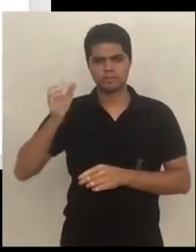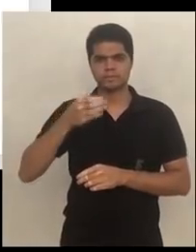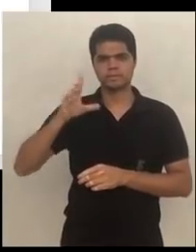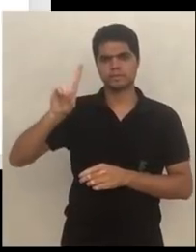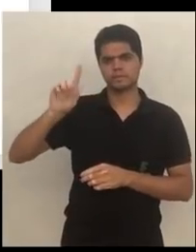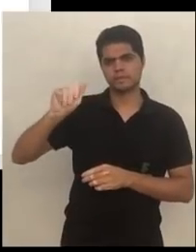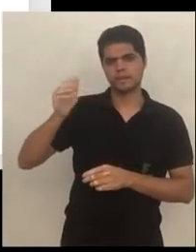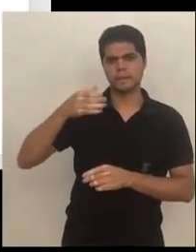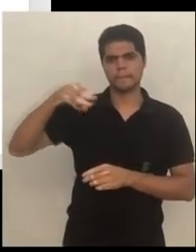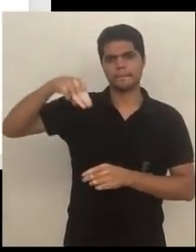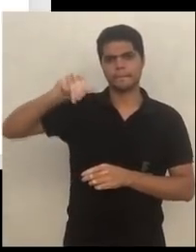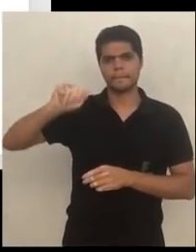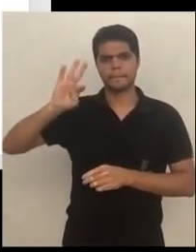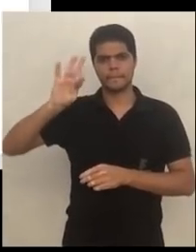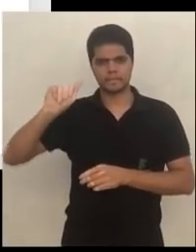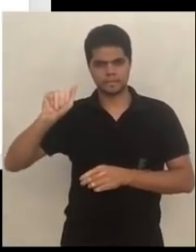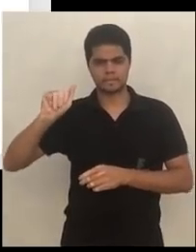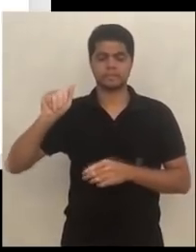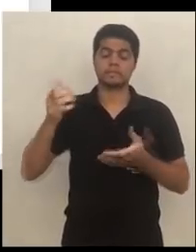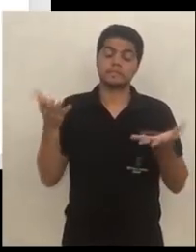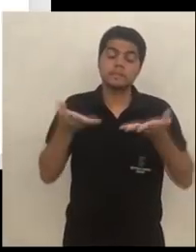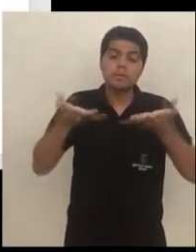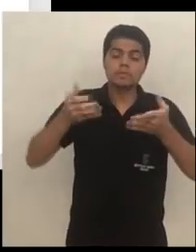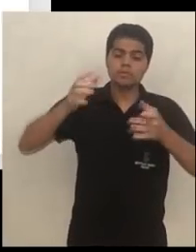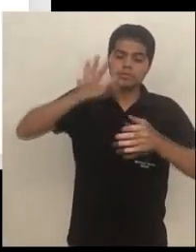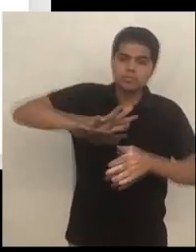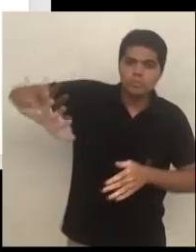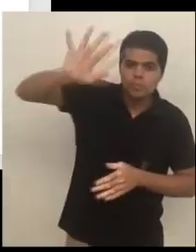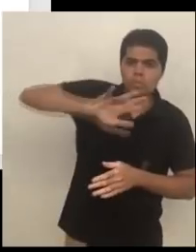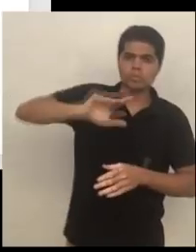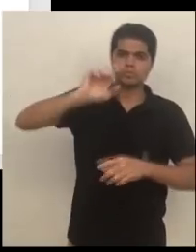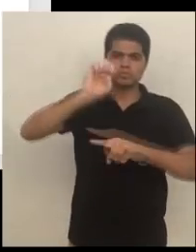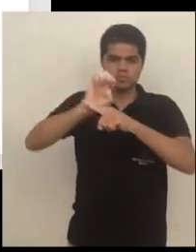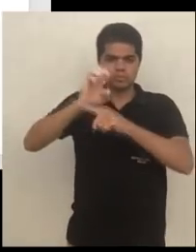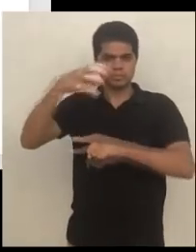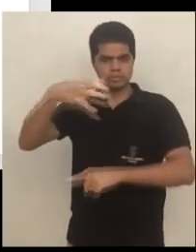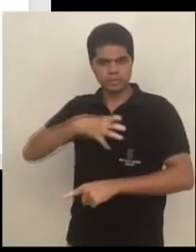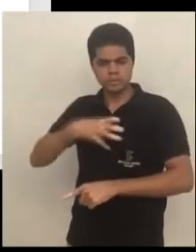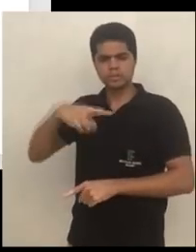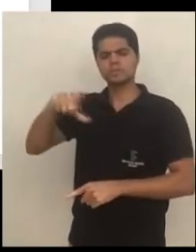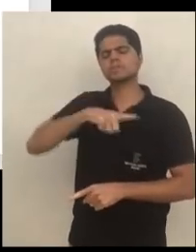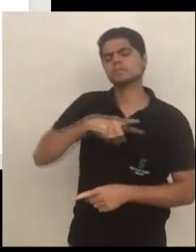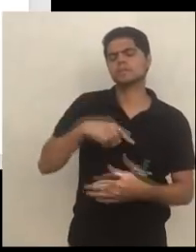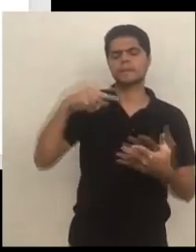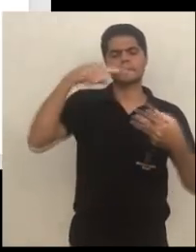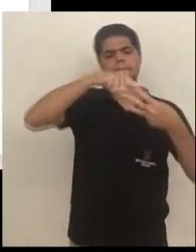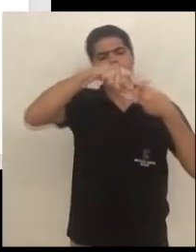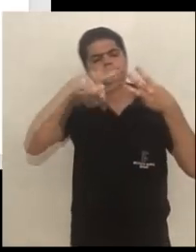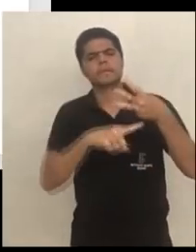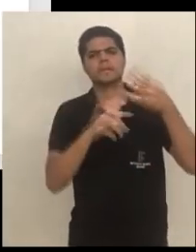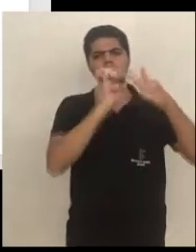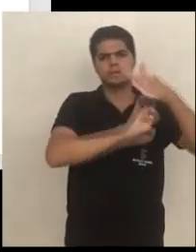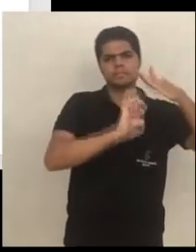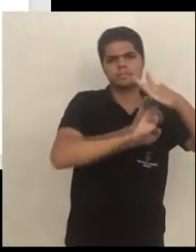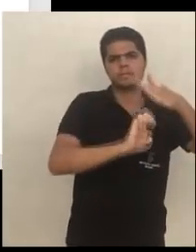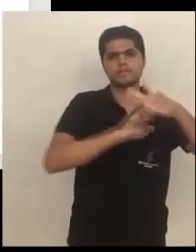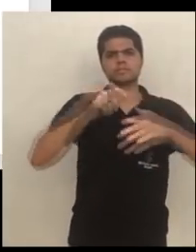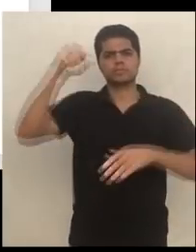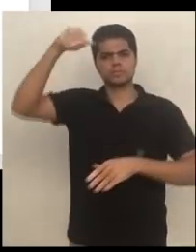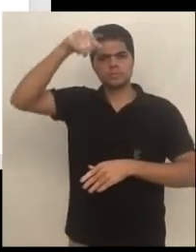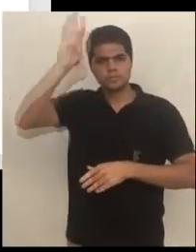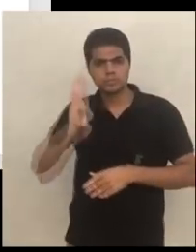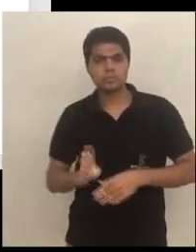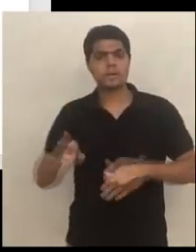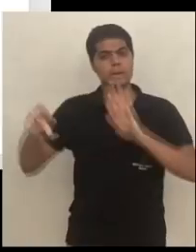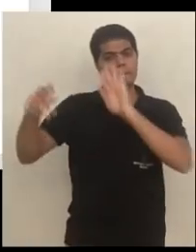disponíveis no Brasil e no nosso estado pelo segmento de OPAC, nós temos 13 certificadores no Brasil, 27 OPACs